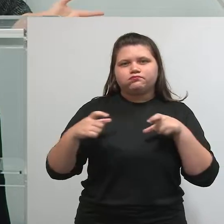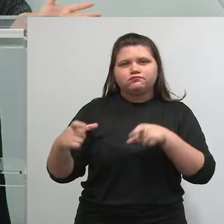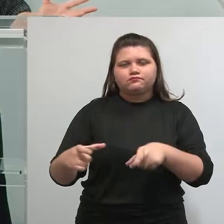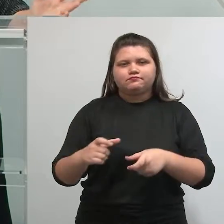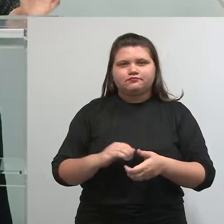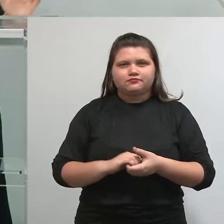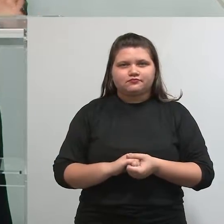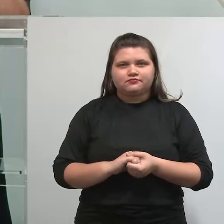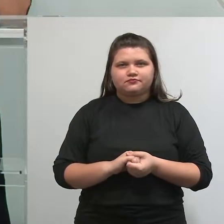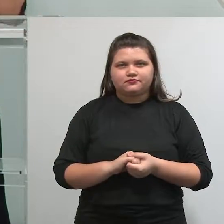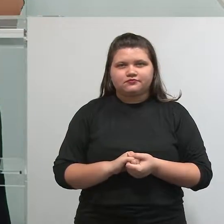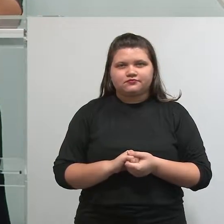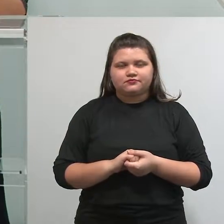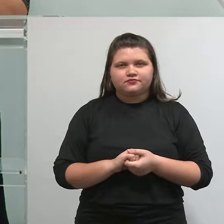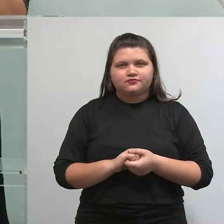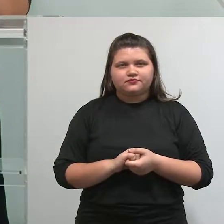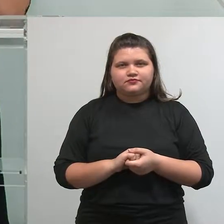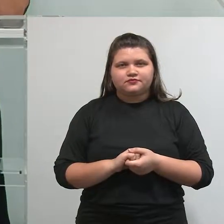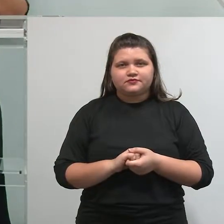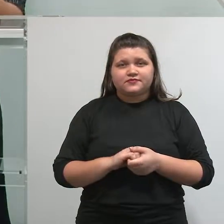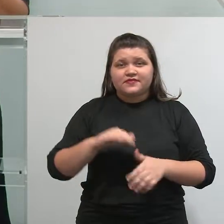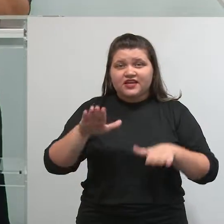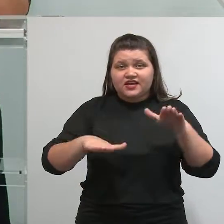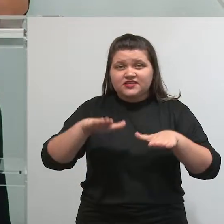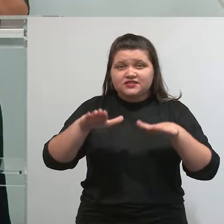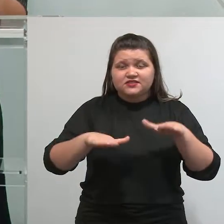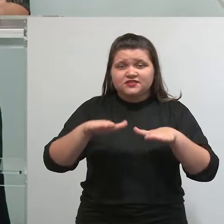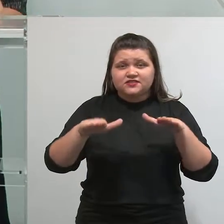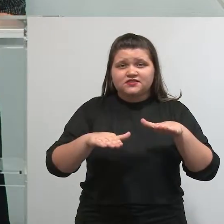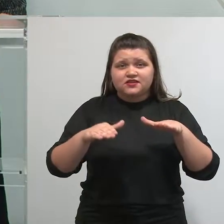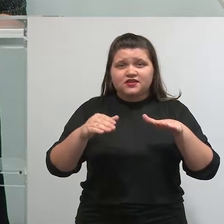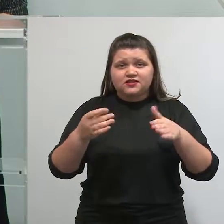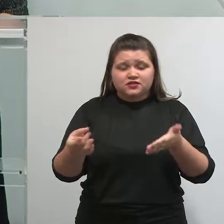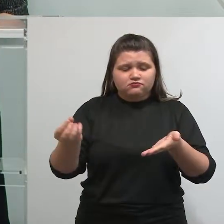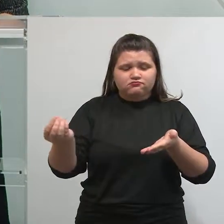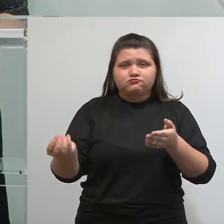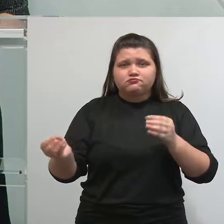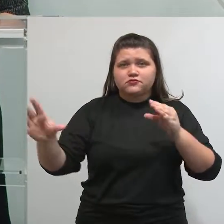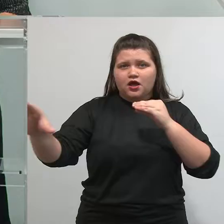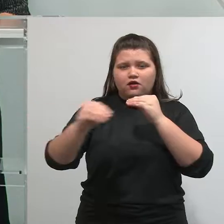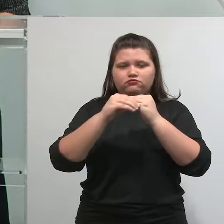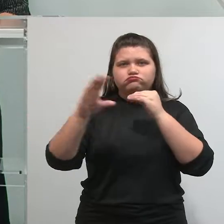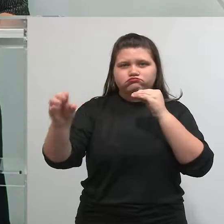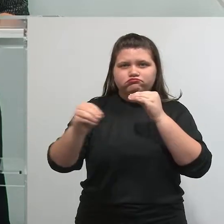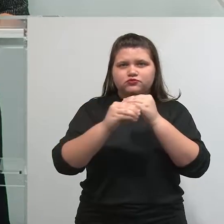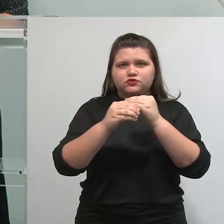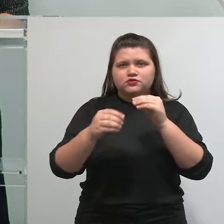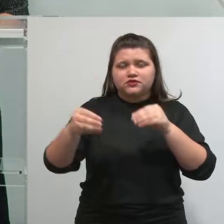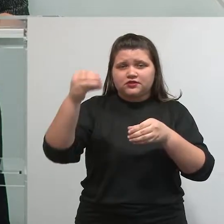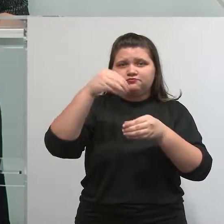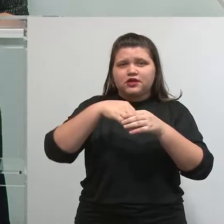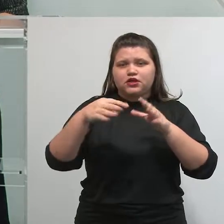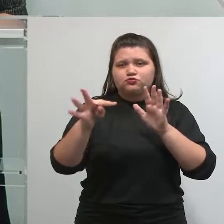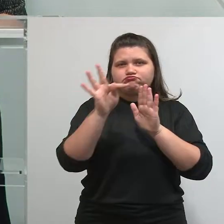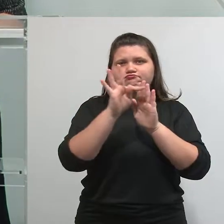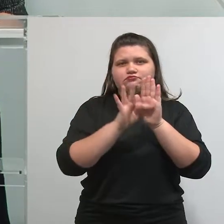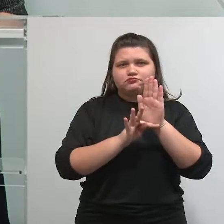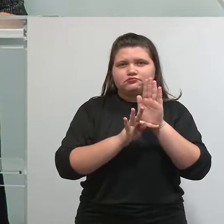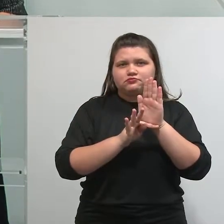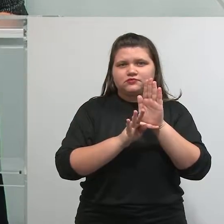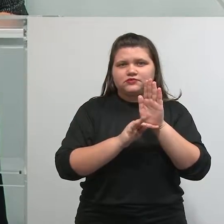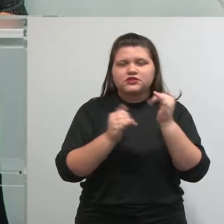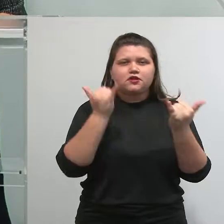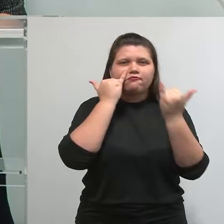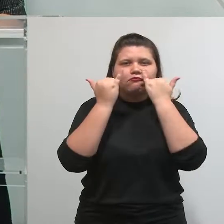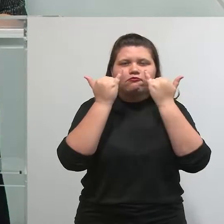realidade alterada pela tua vivência, pela tua experiência, pelo teu conhecimento, e isso acaba prejudicando o resultado